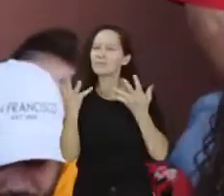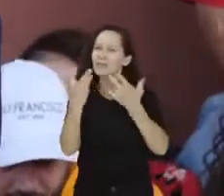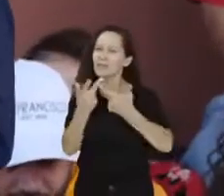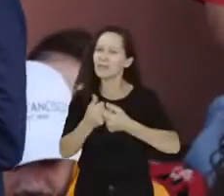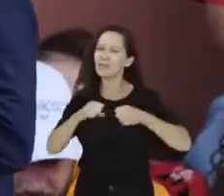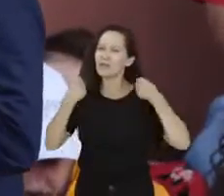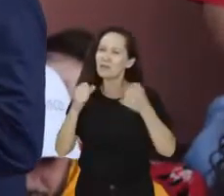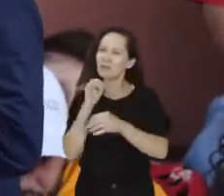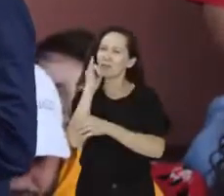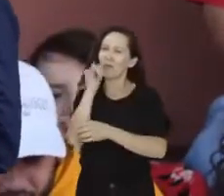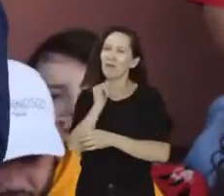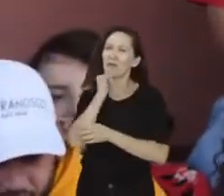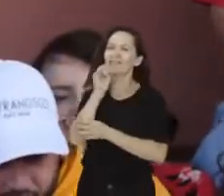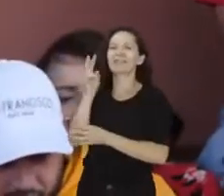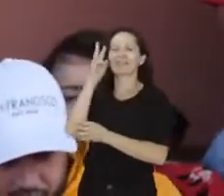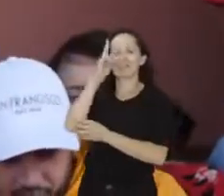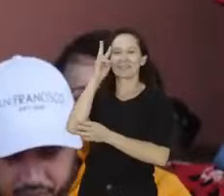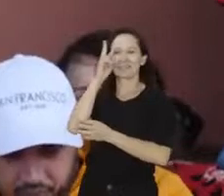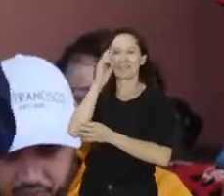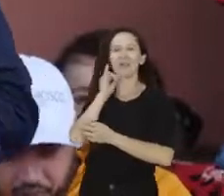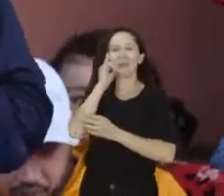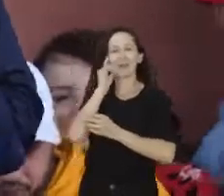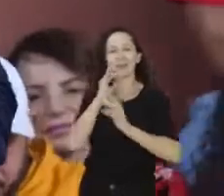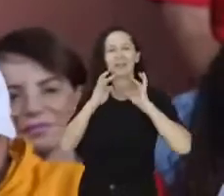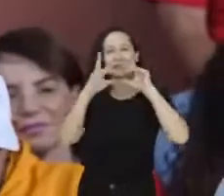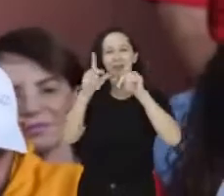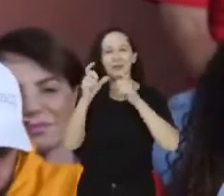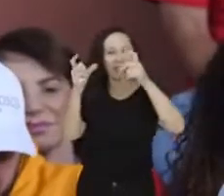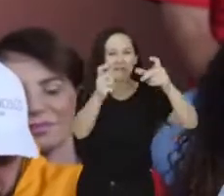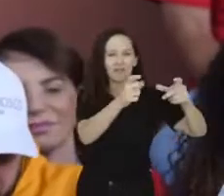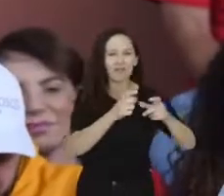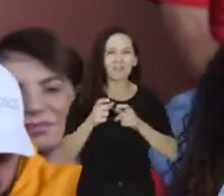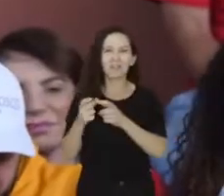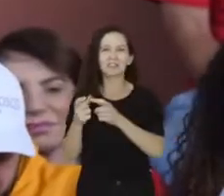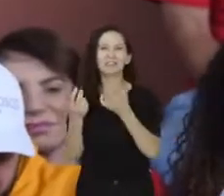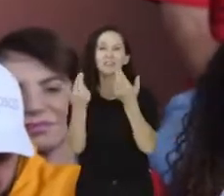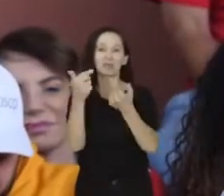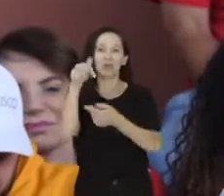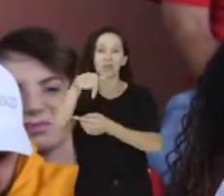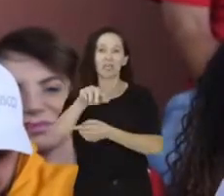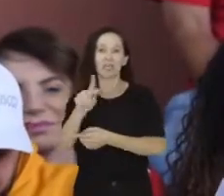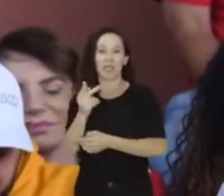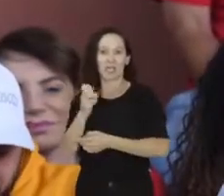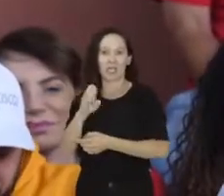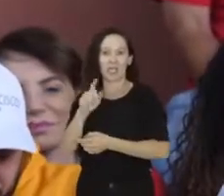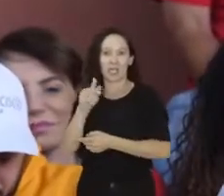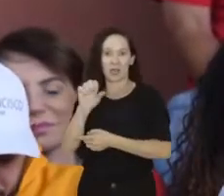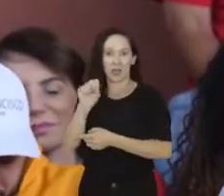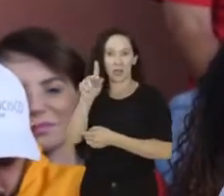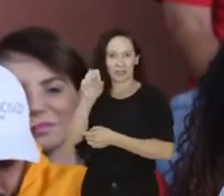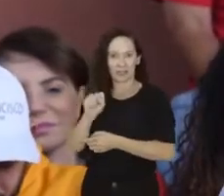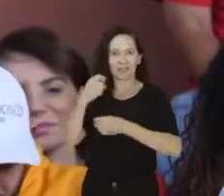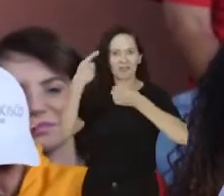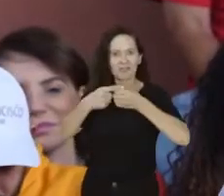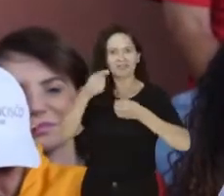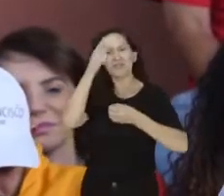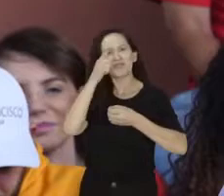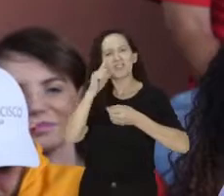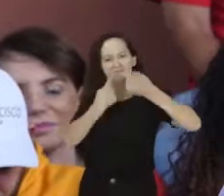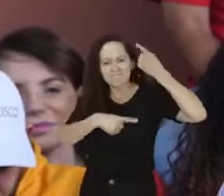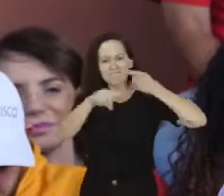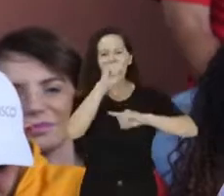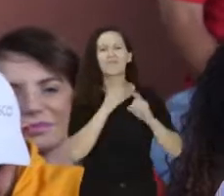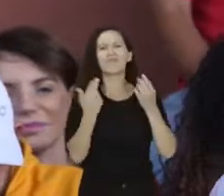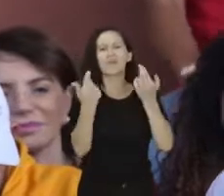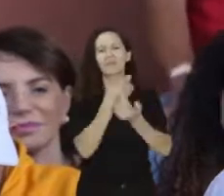contada para que todos os lugares, igual Heliópolis, saibam que é possível fazer alguma coisa. E